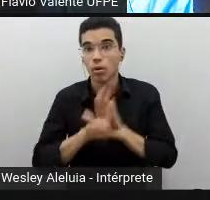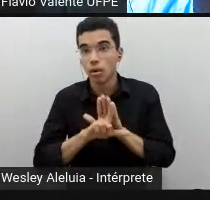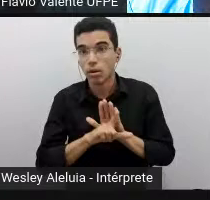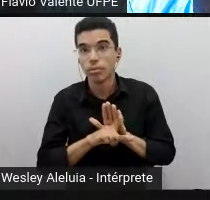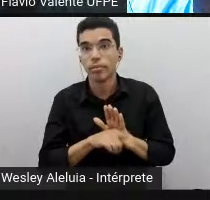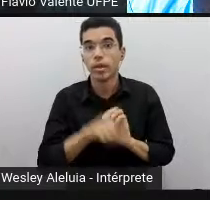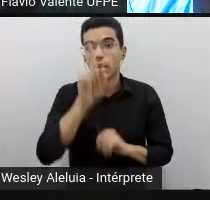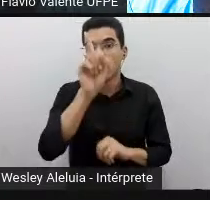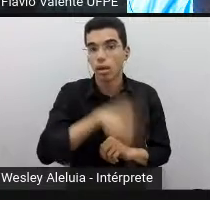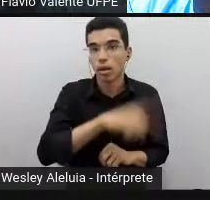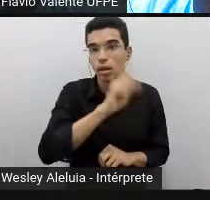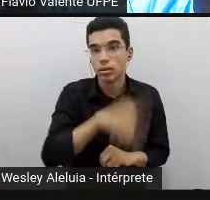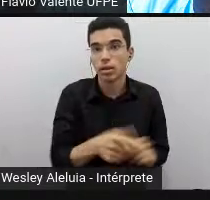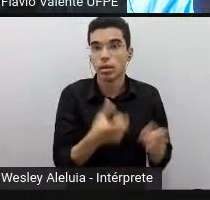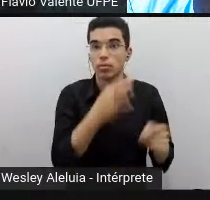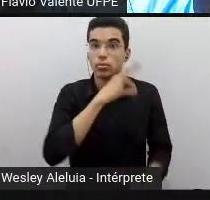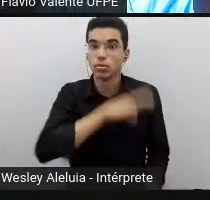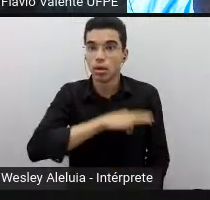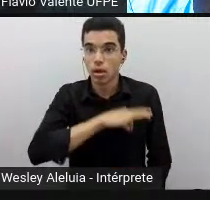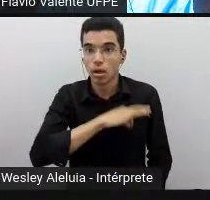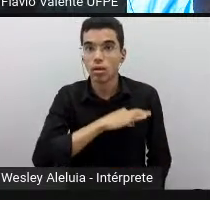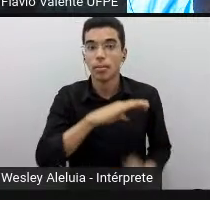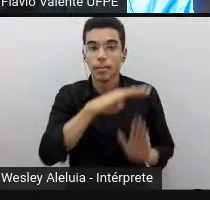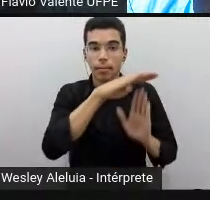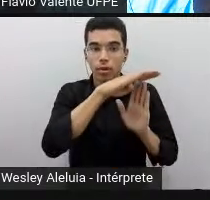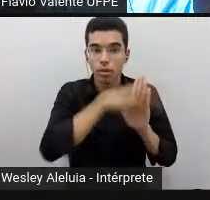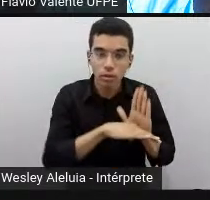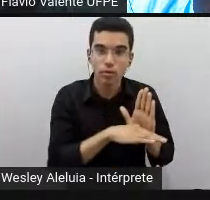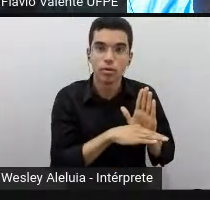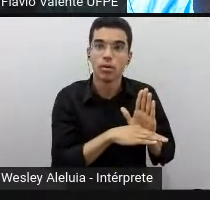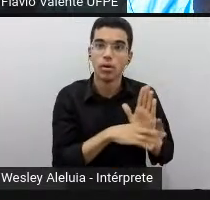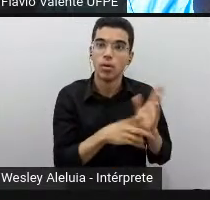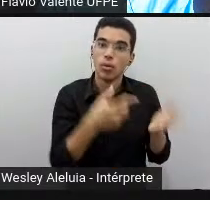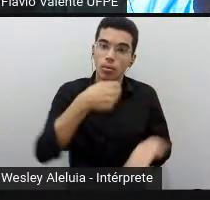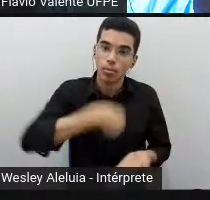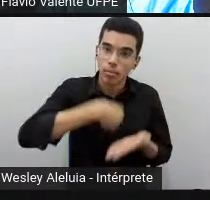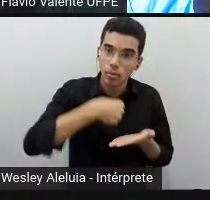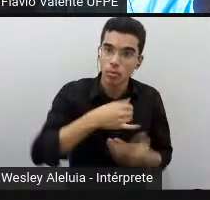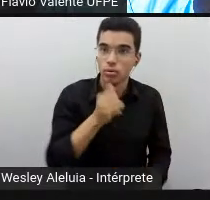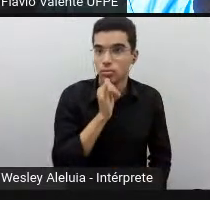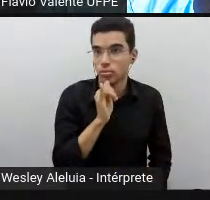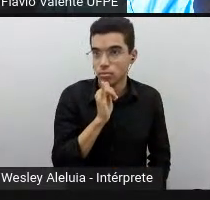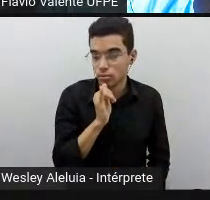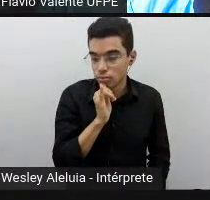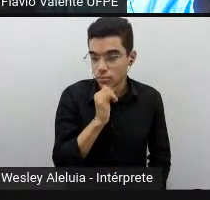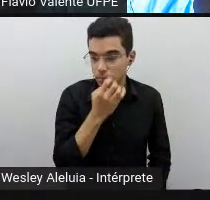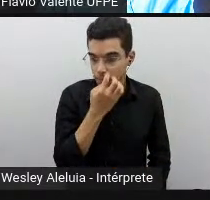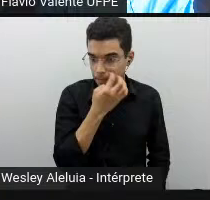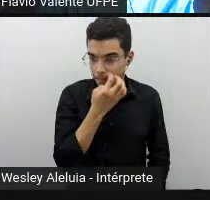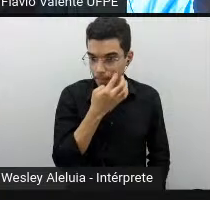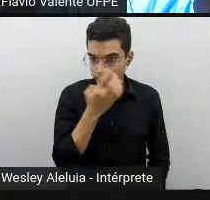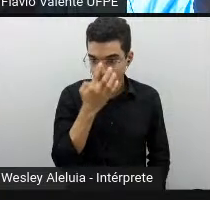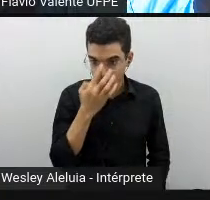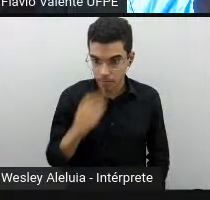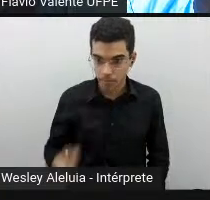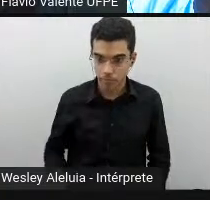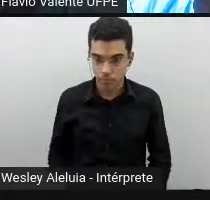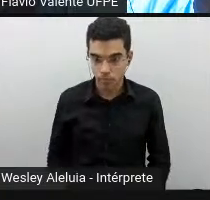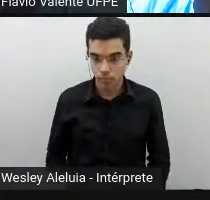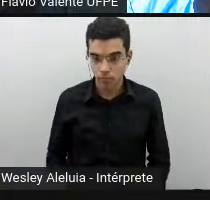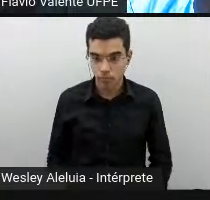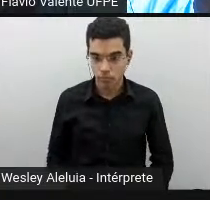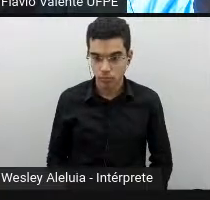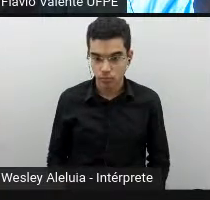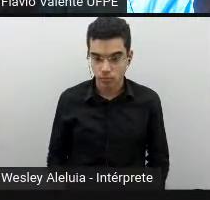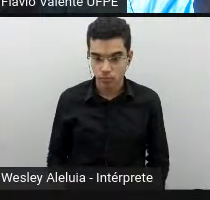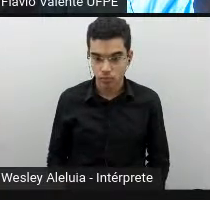que diminua os benefícios, sem colocar no lugar coisas que possam reparar